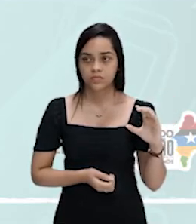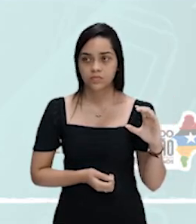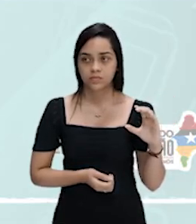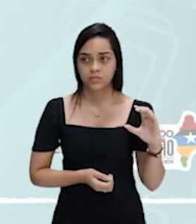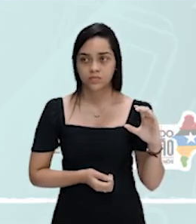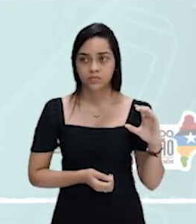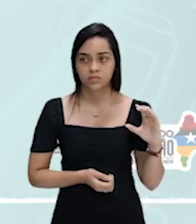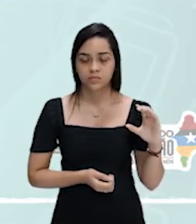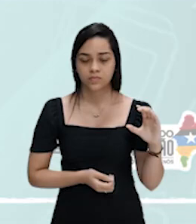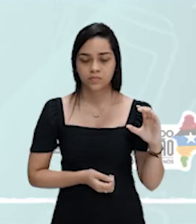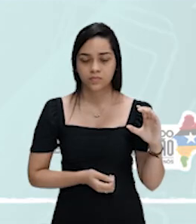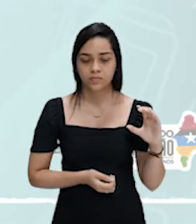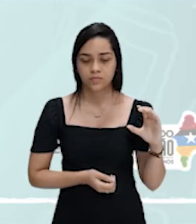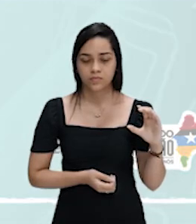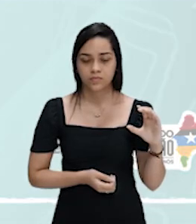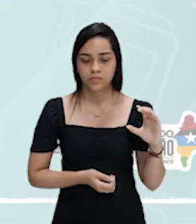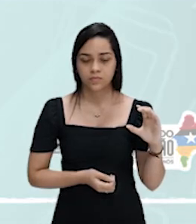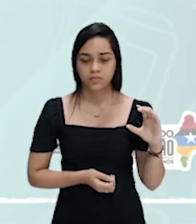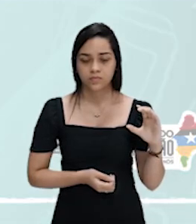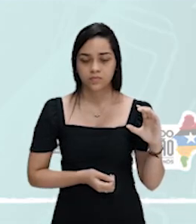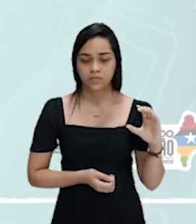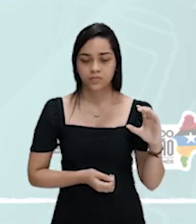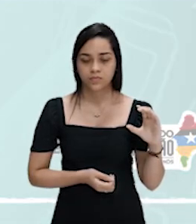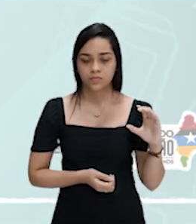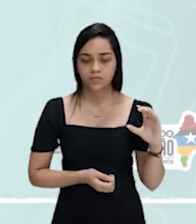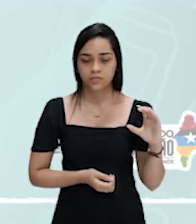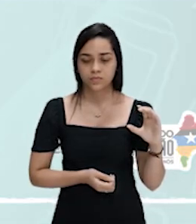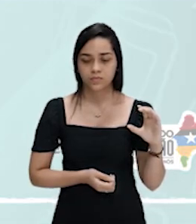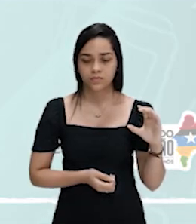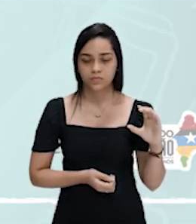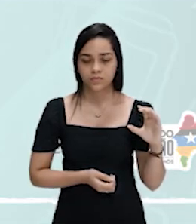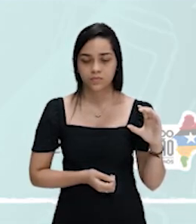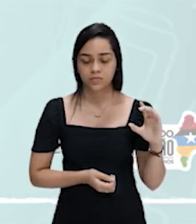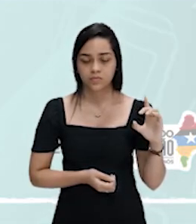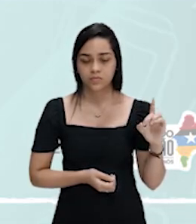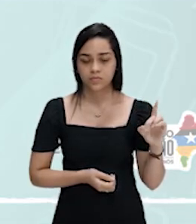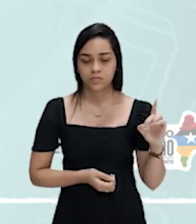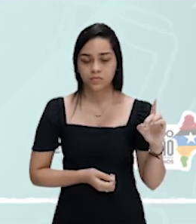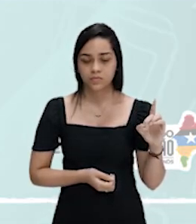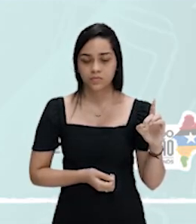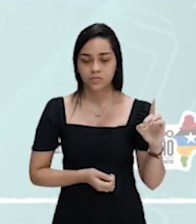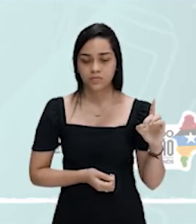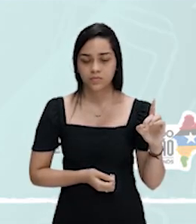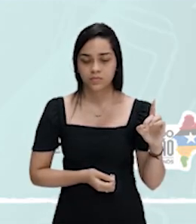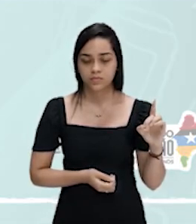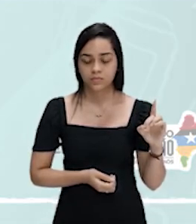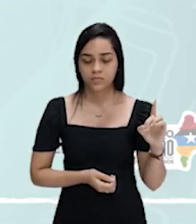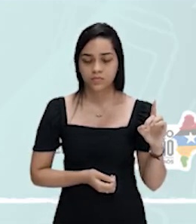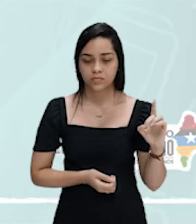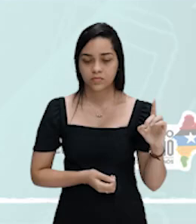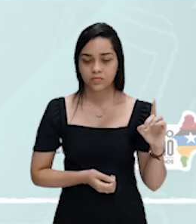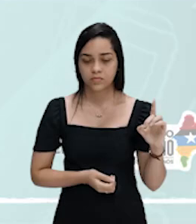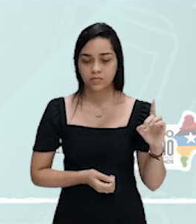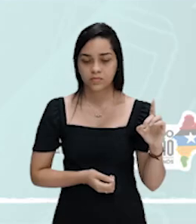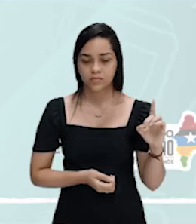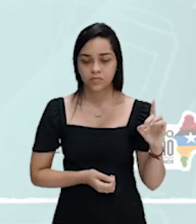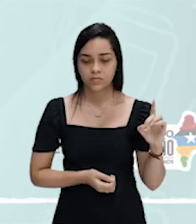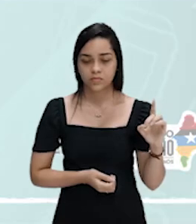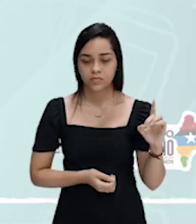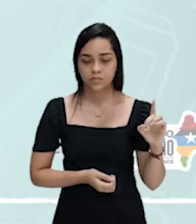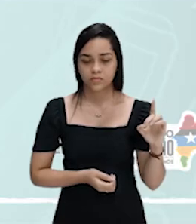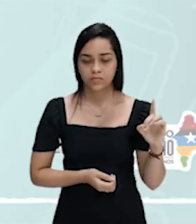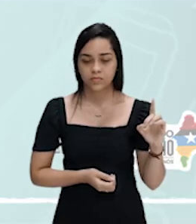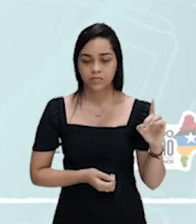que constroem Muros E que fortalecem a repressão letra d que